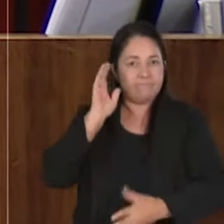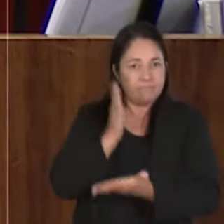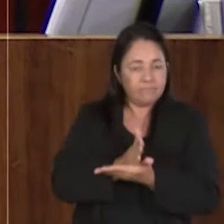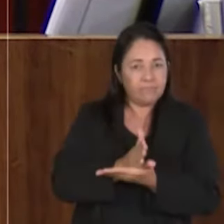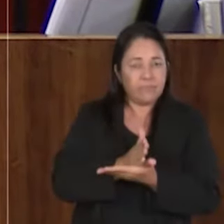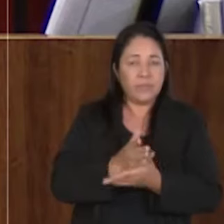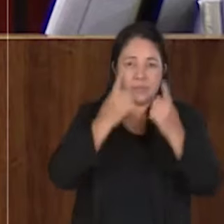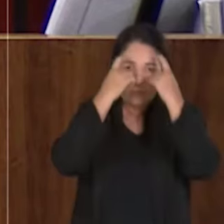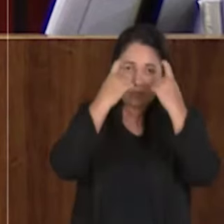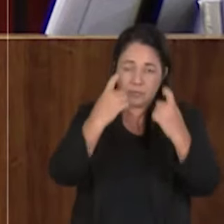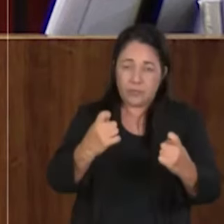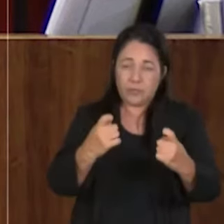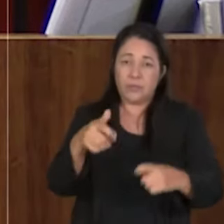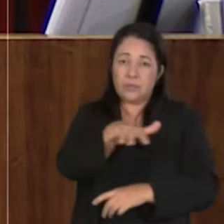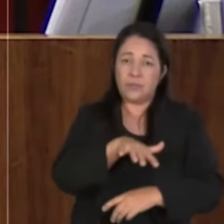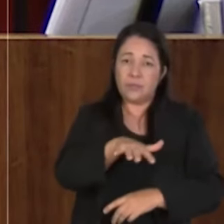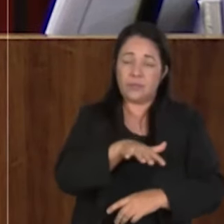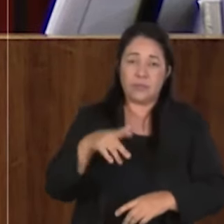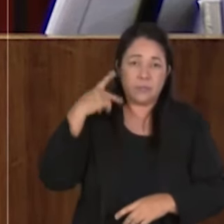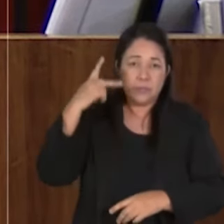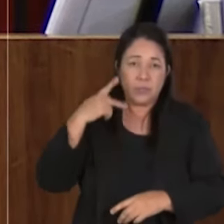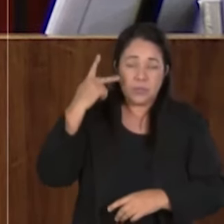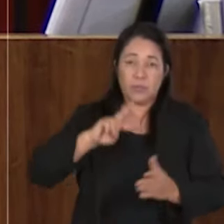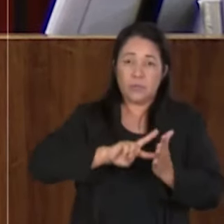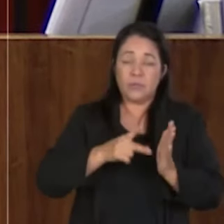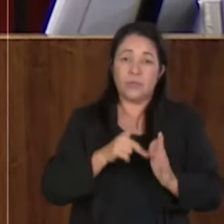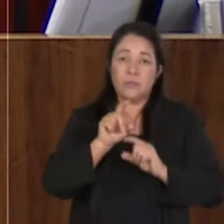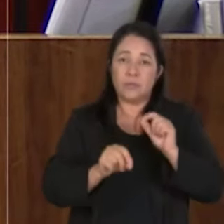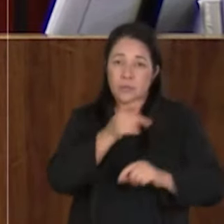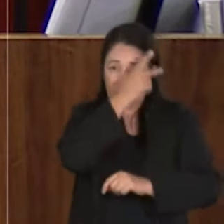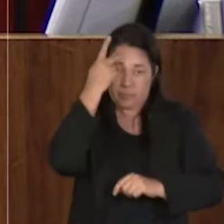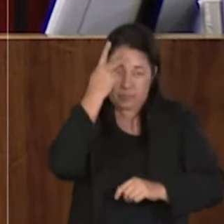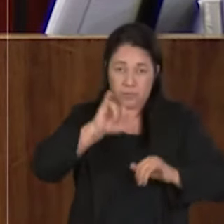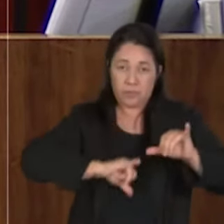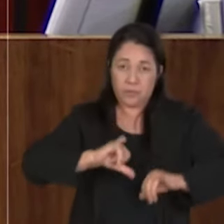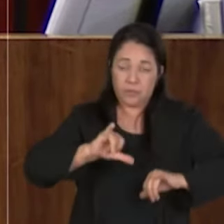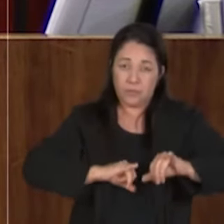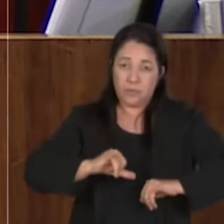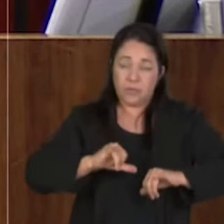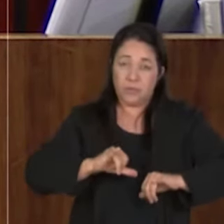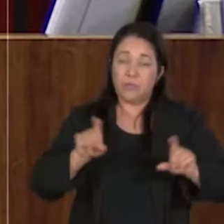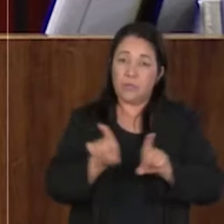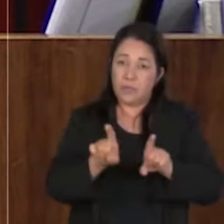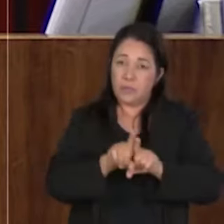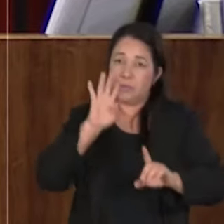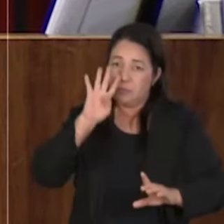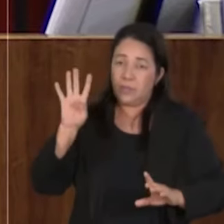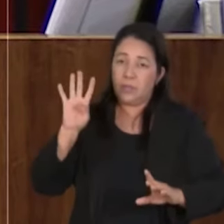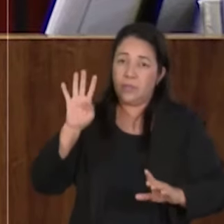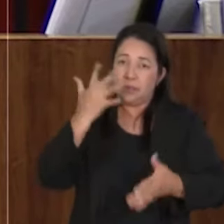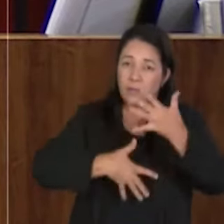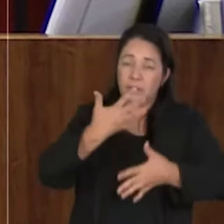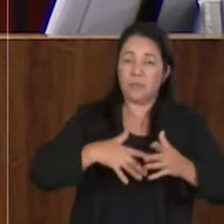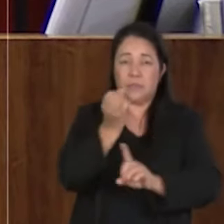Violência praticada no ambiente da política desrespeita não apenas o agredido, senão que ofende toda a sociedade e a própria